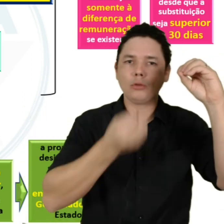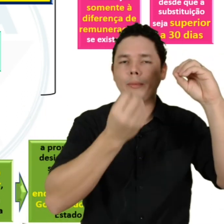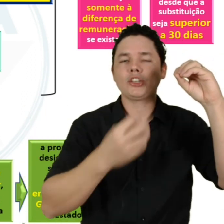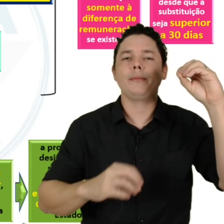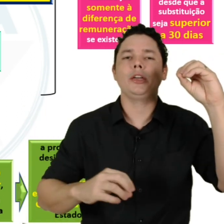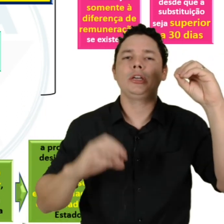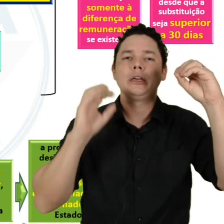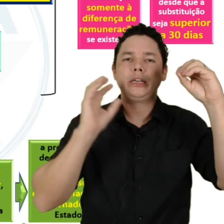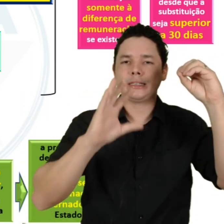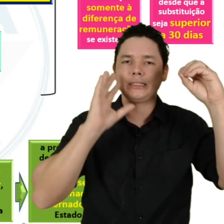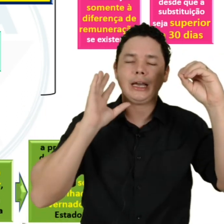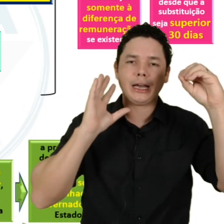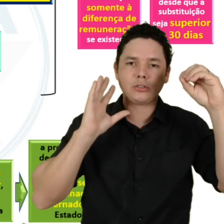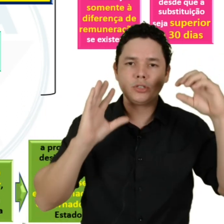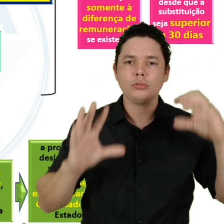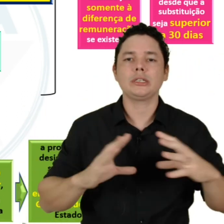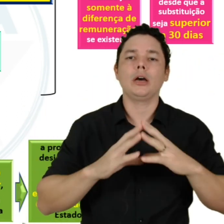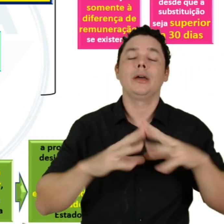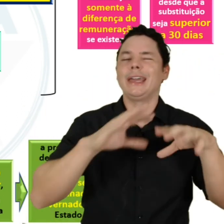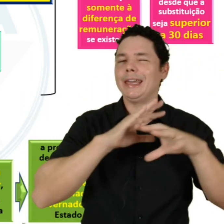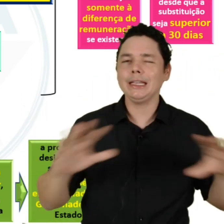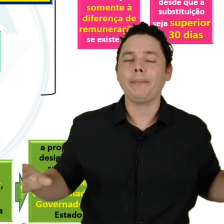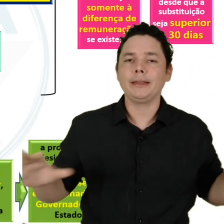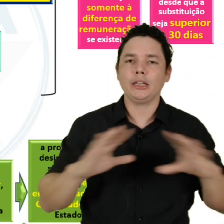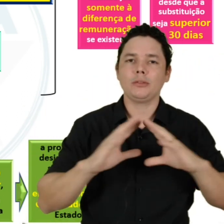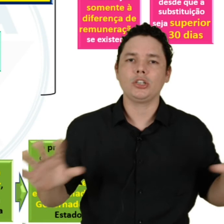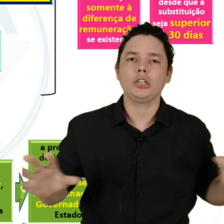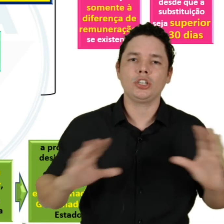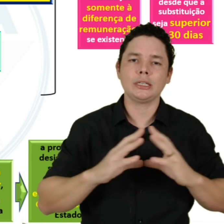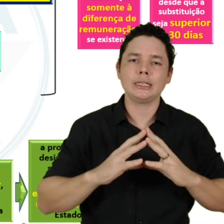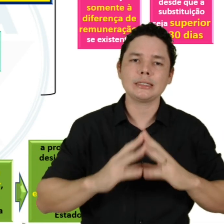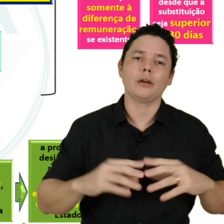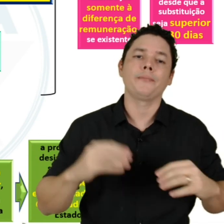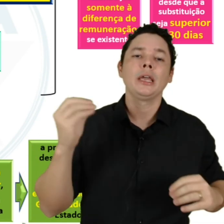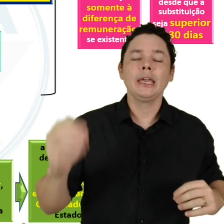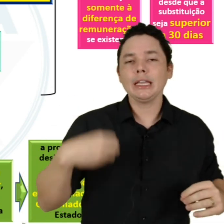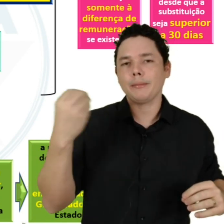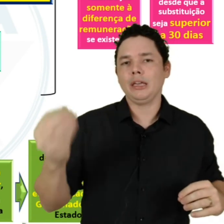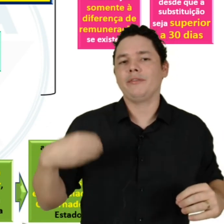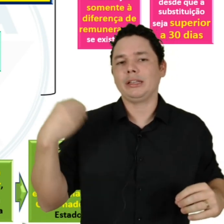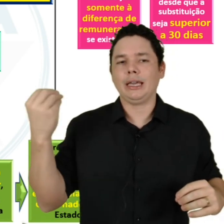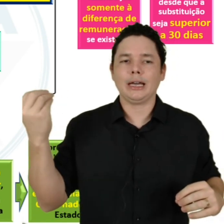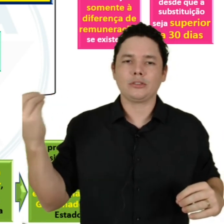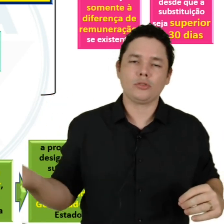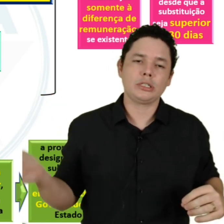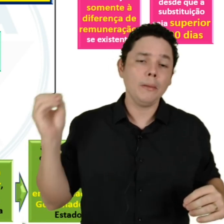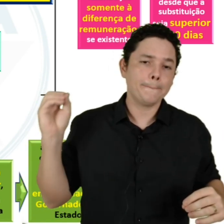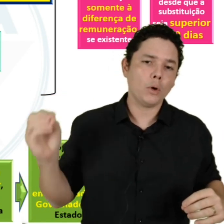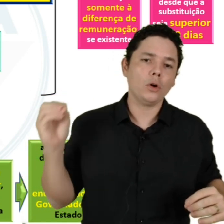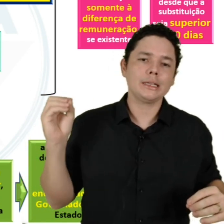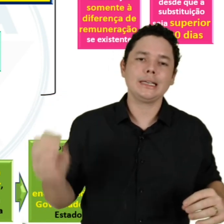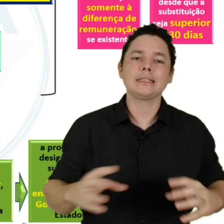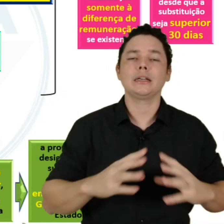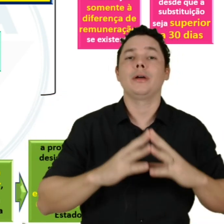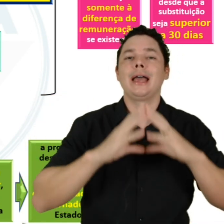vai automaticamente exercer a substituição, independentemente de designação. E também vai ter a substituição